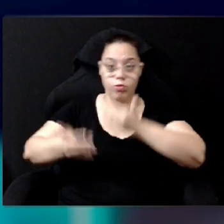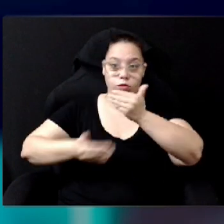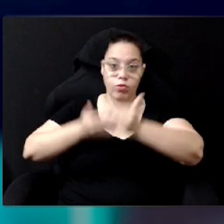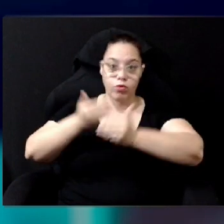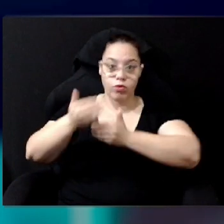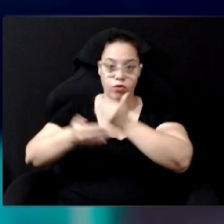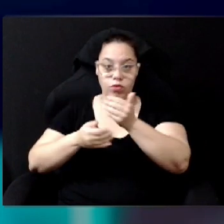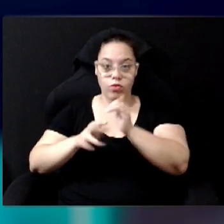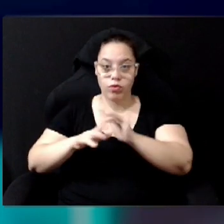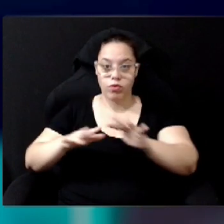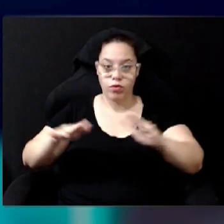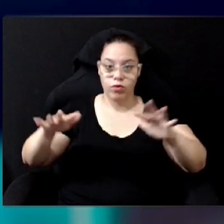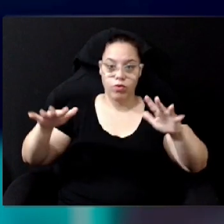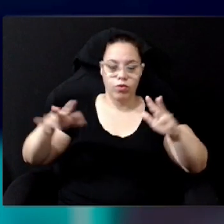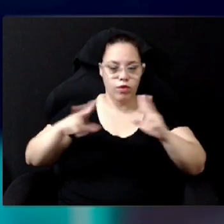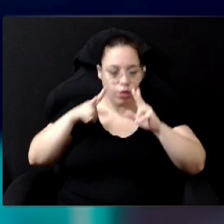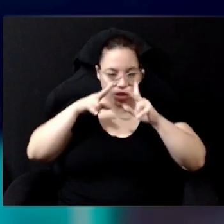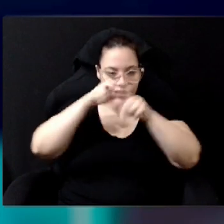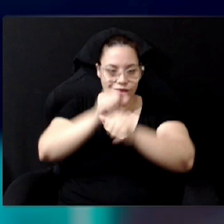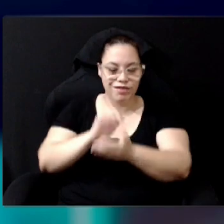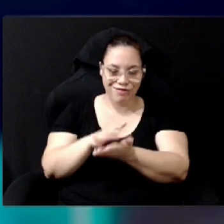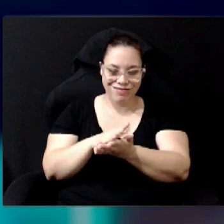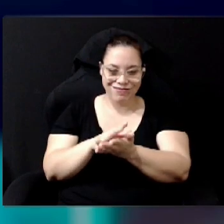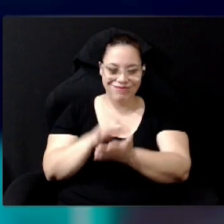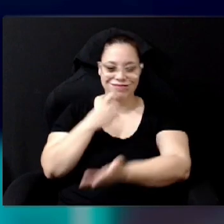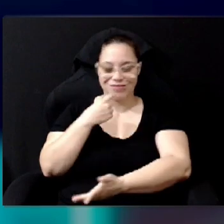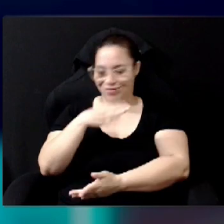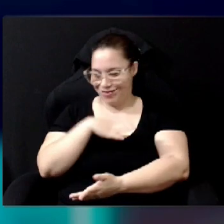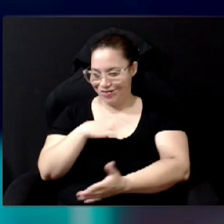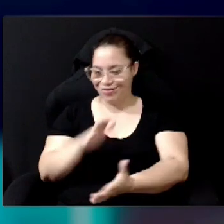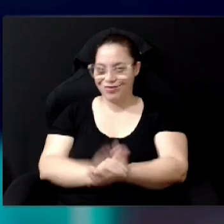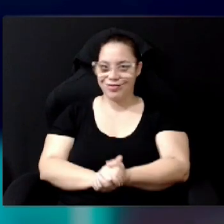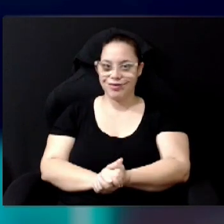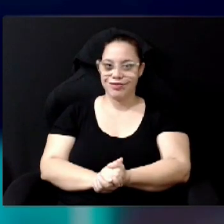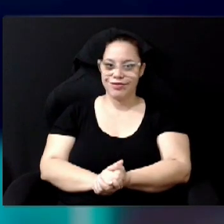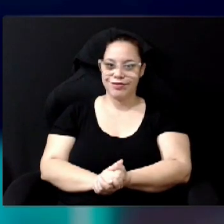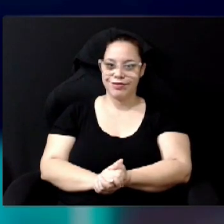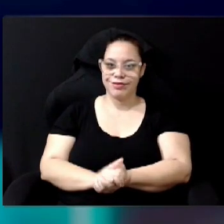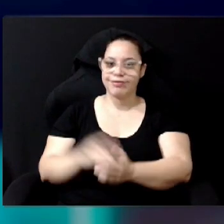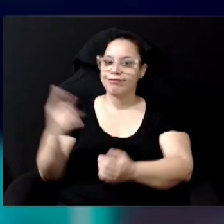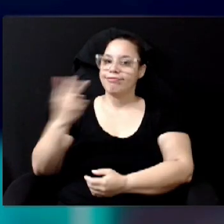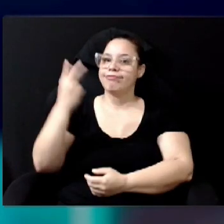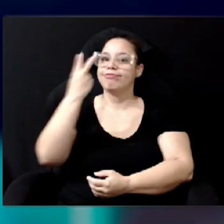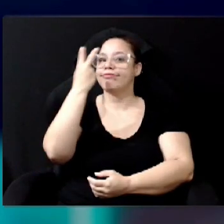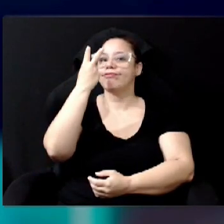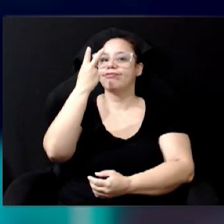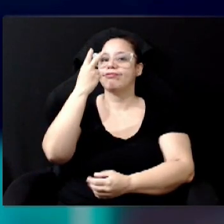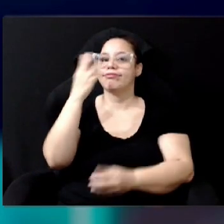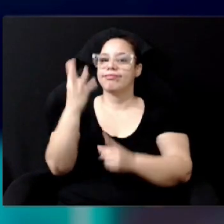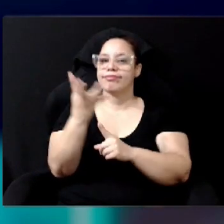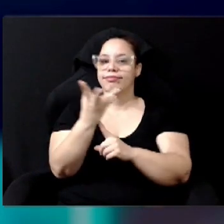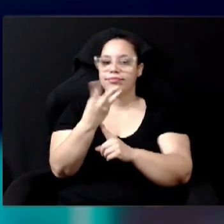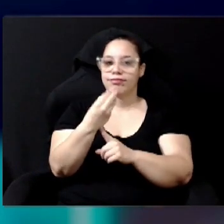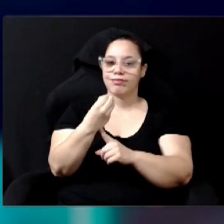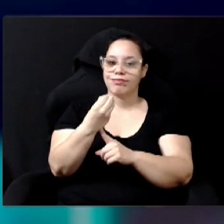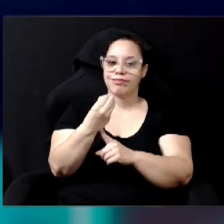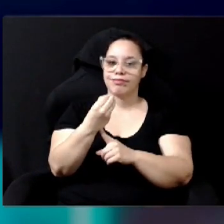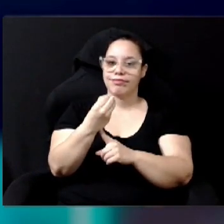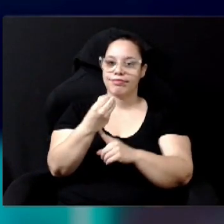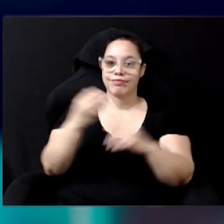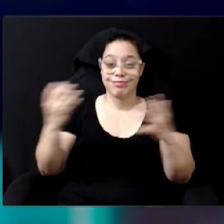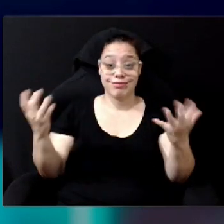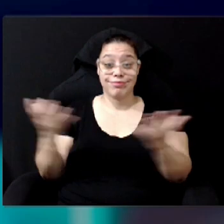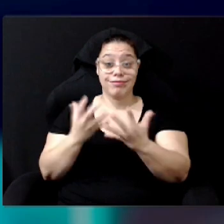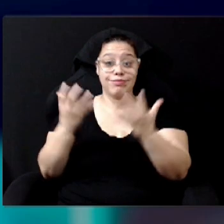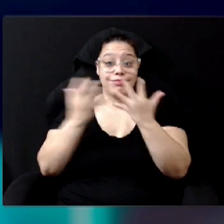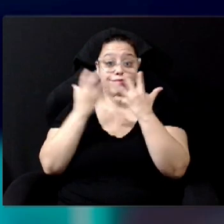e fortalecimento do samba na cidade, visando valorizar os artistas locais que mantêm vivas as